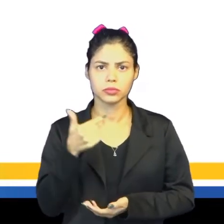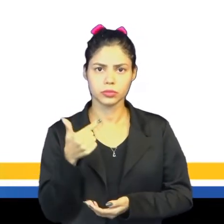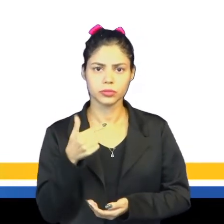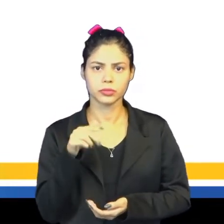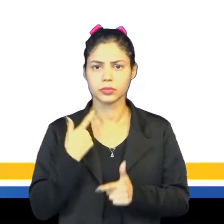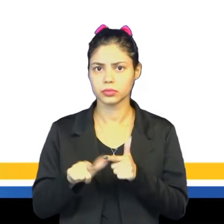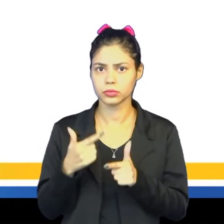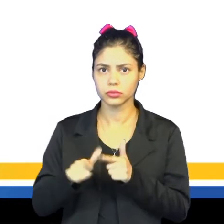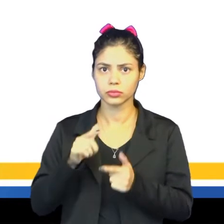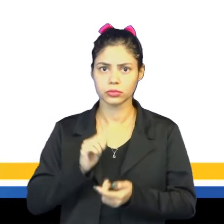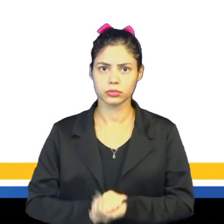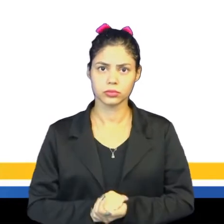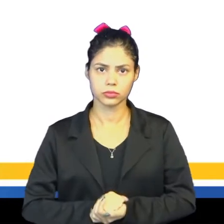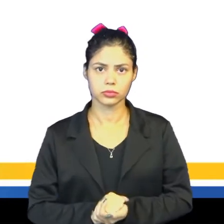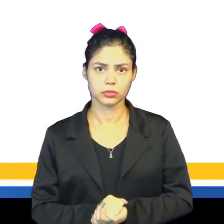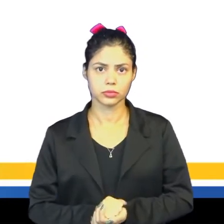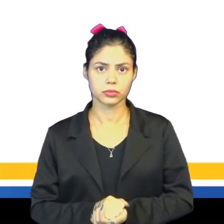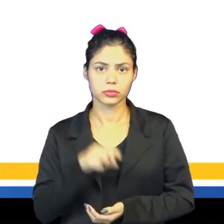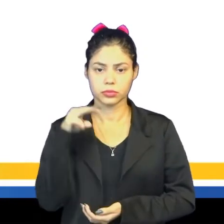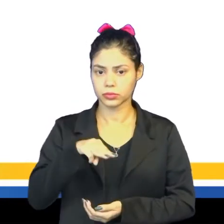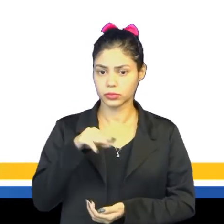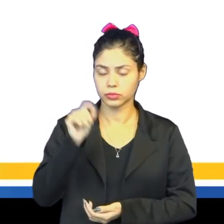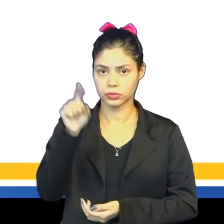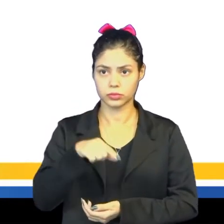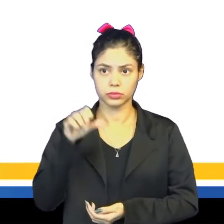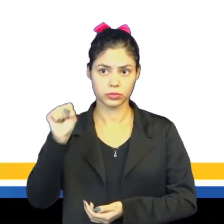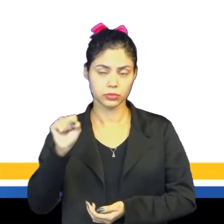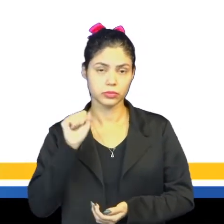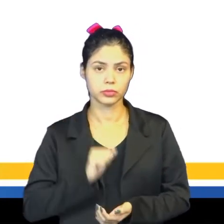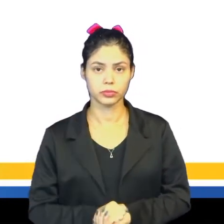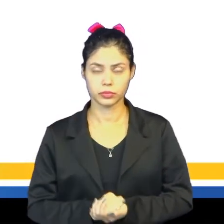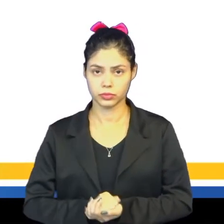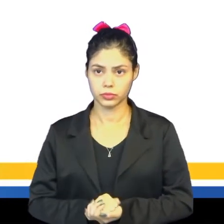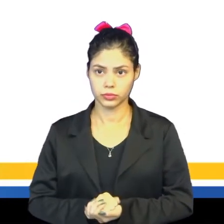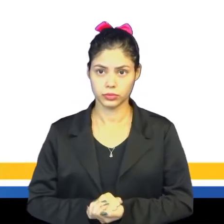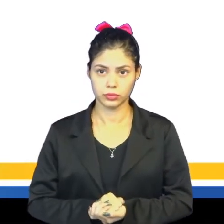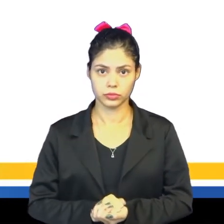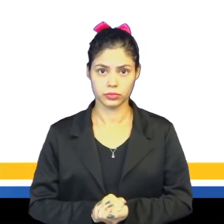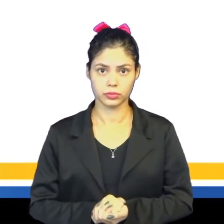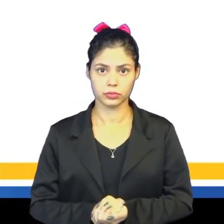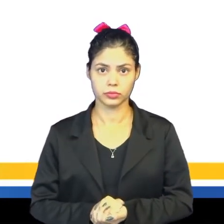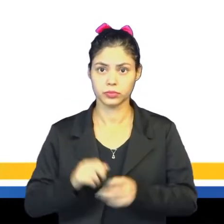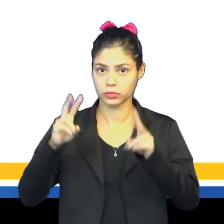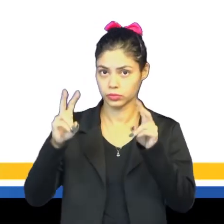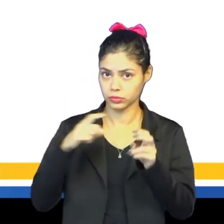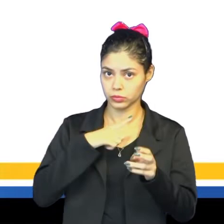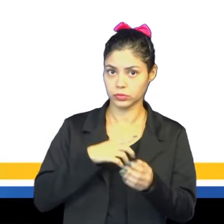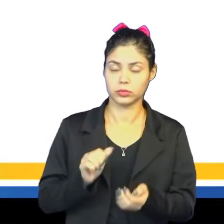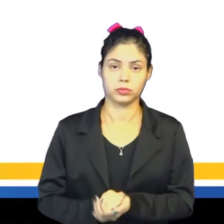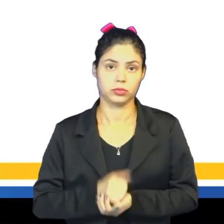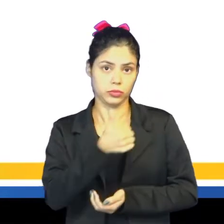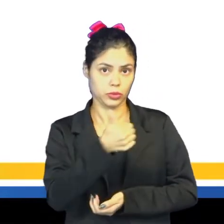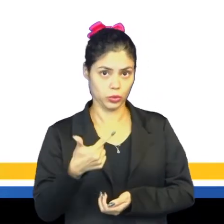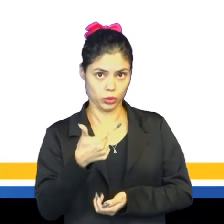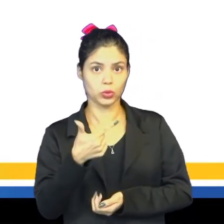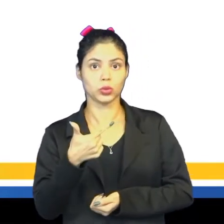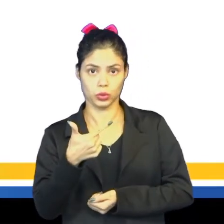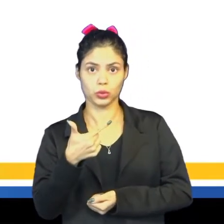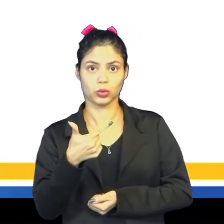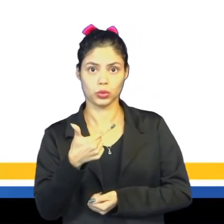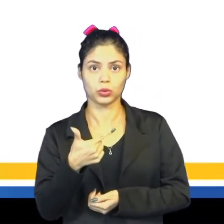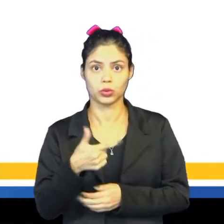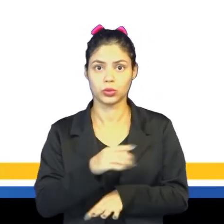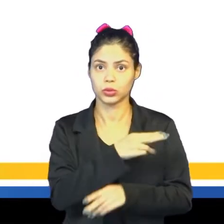situações. Metros por segundo, eu vou colocar 30 metros por segundo sobre 12 metros por segundo, que